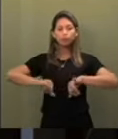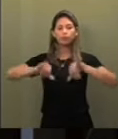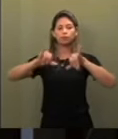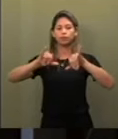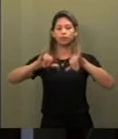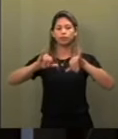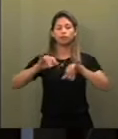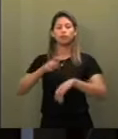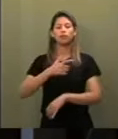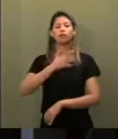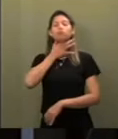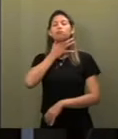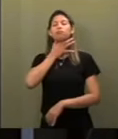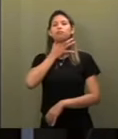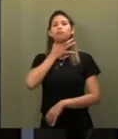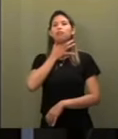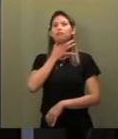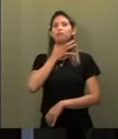entalado